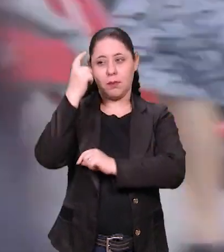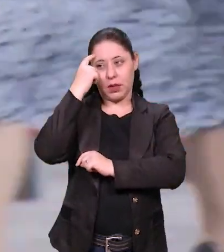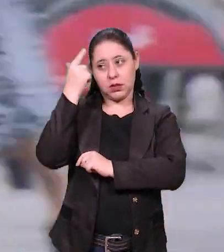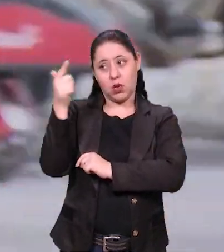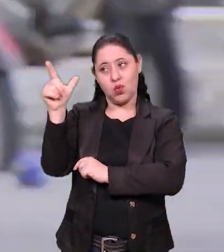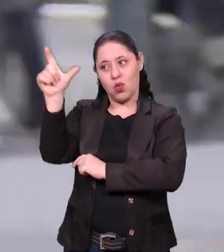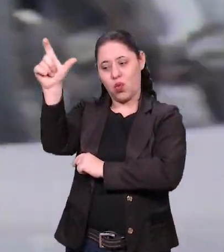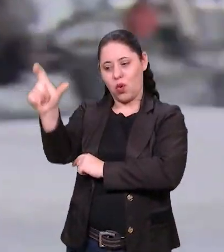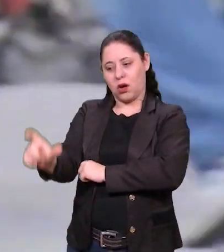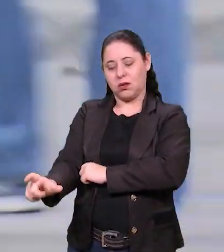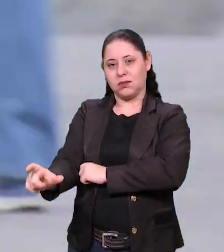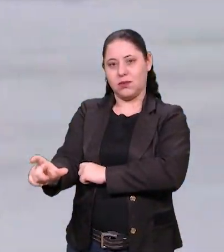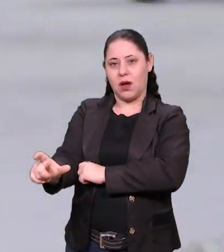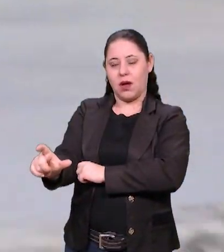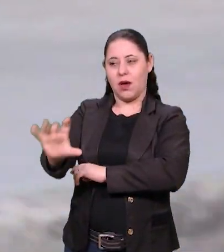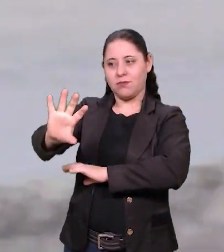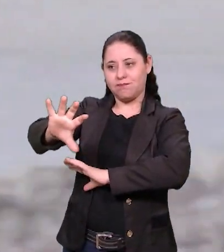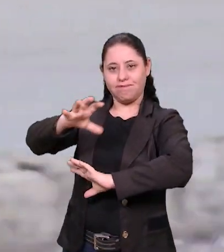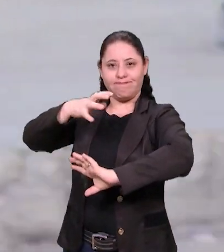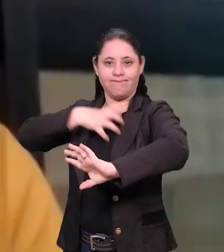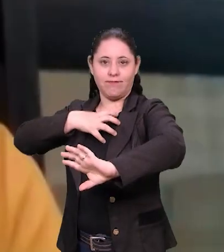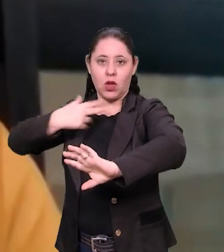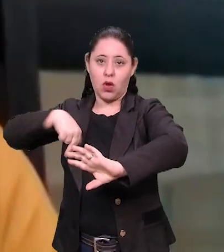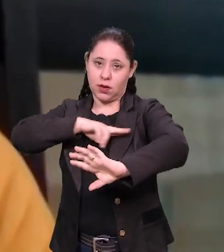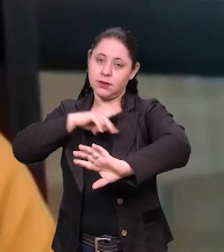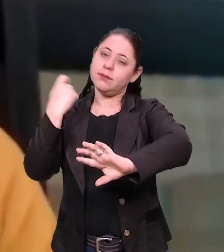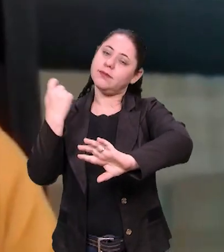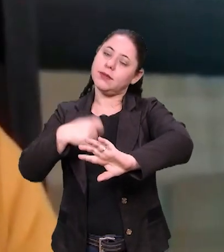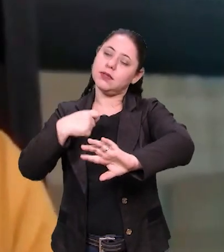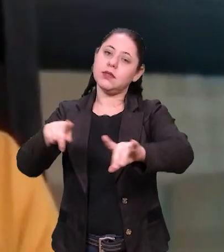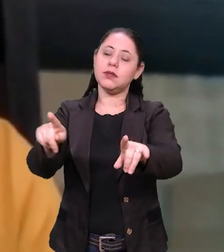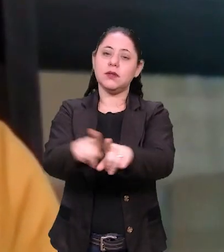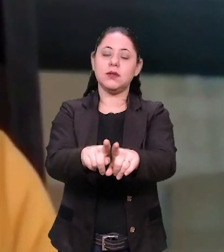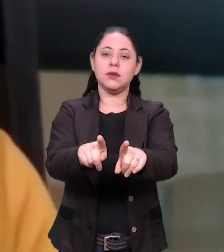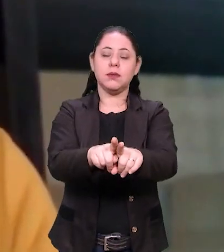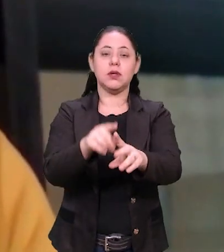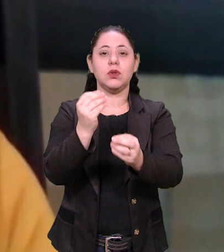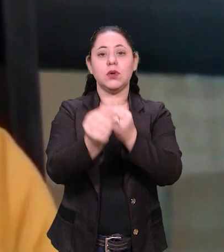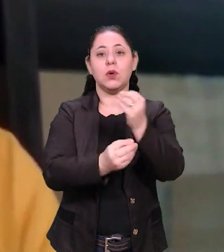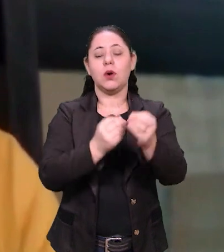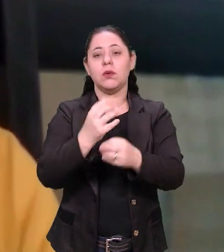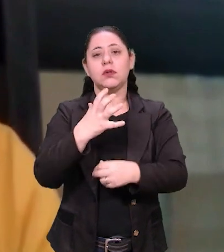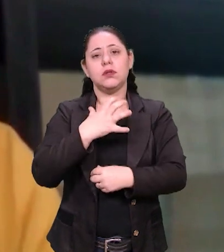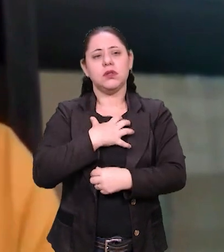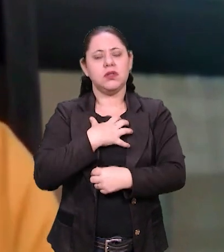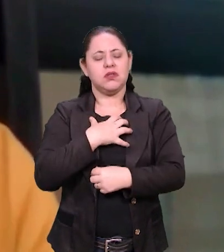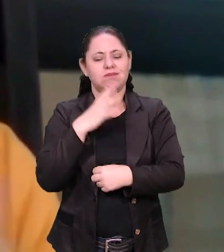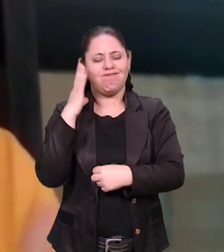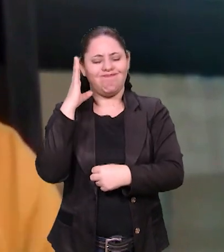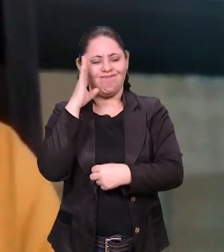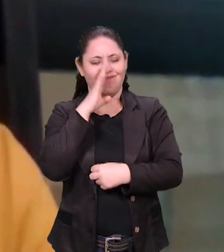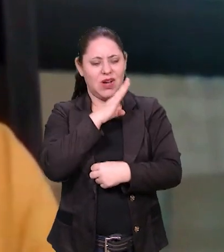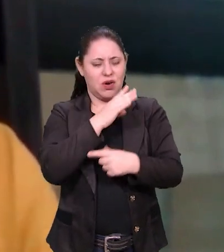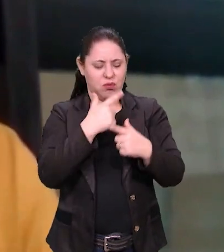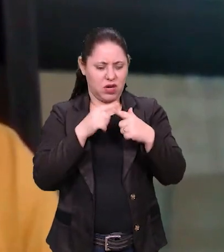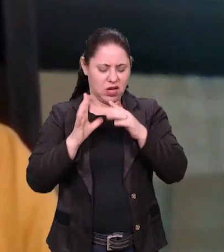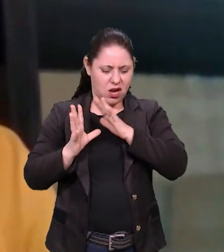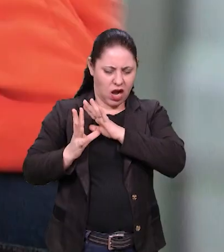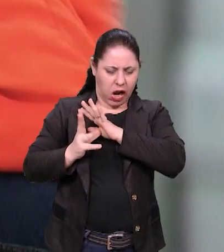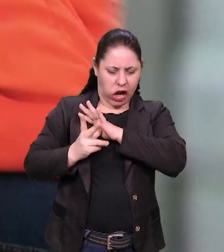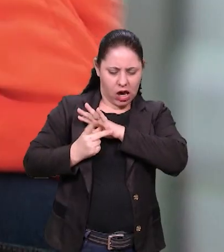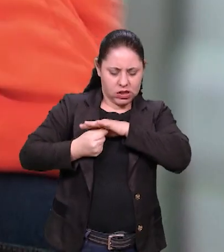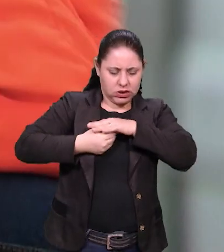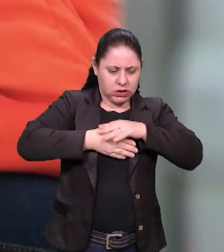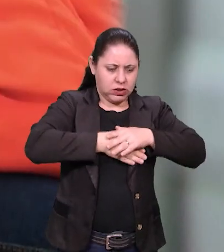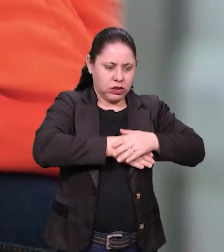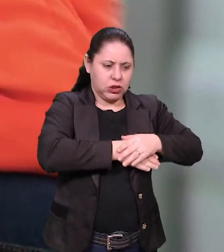está precisando, quanto também de se sentir mal por estar roubando alguma coisa que não é sua.